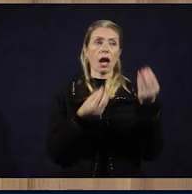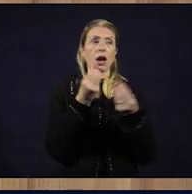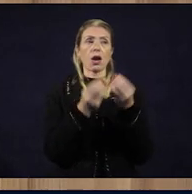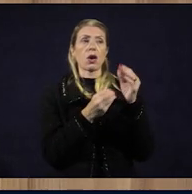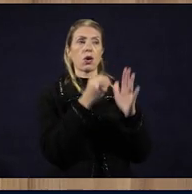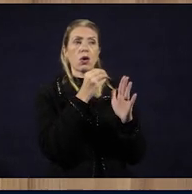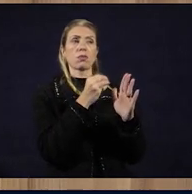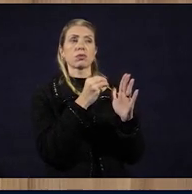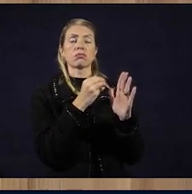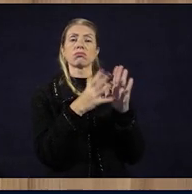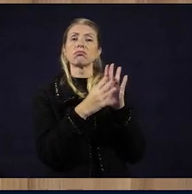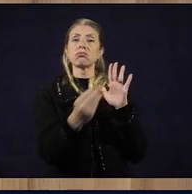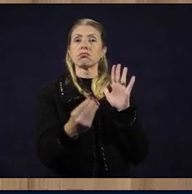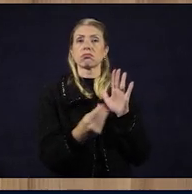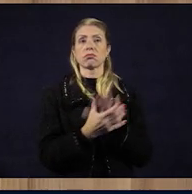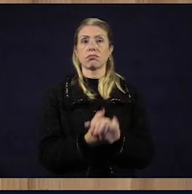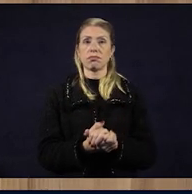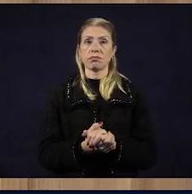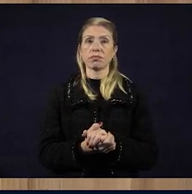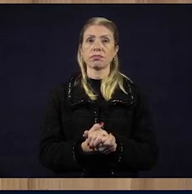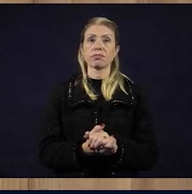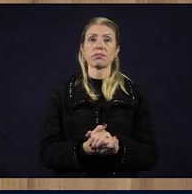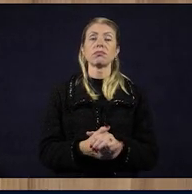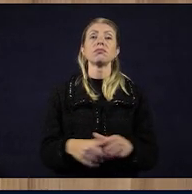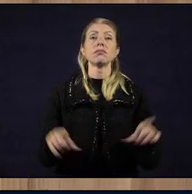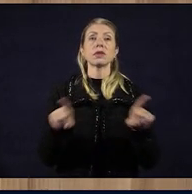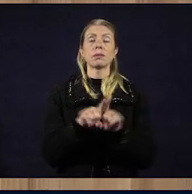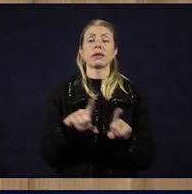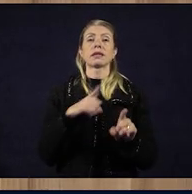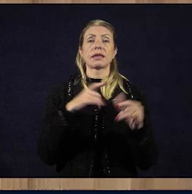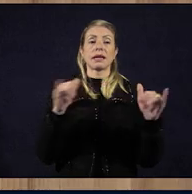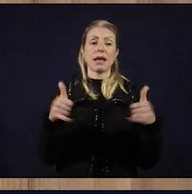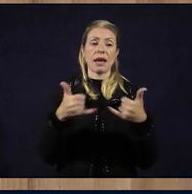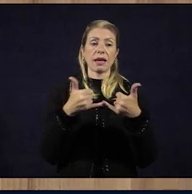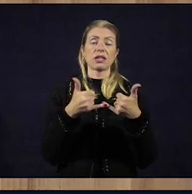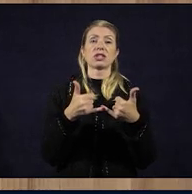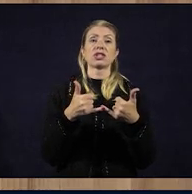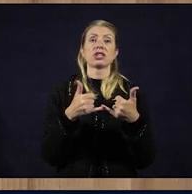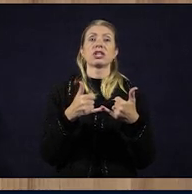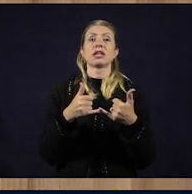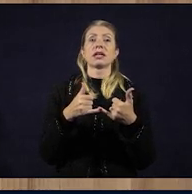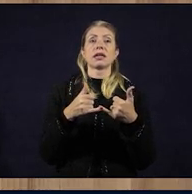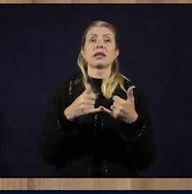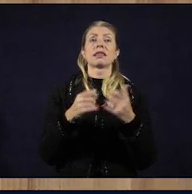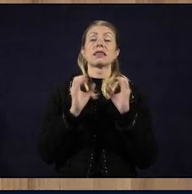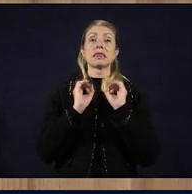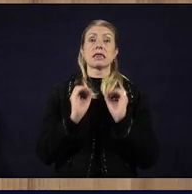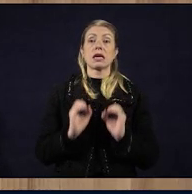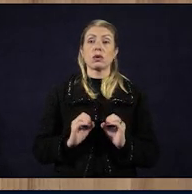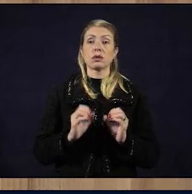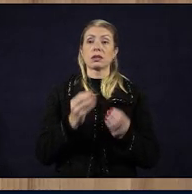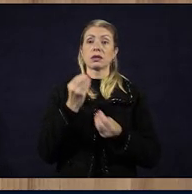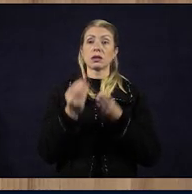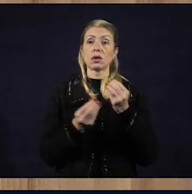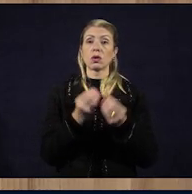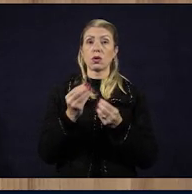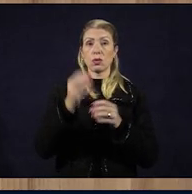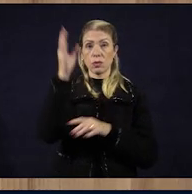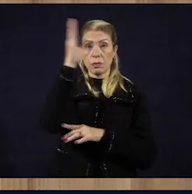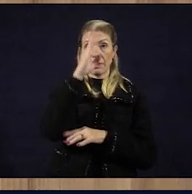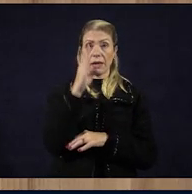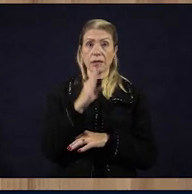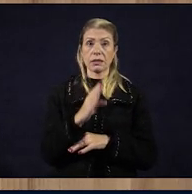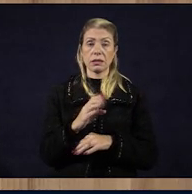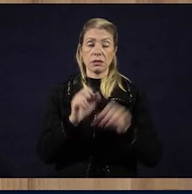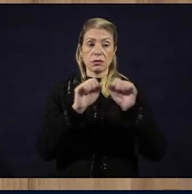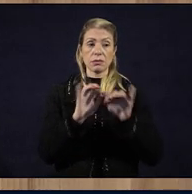nós teremos também a rede neutra como você mencionou para a gente cobrir o Brasil inteiro a gente precisa